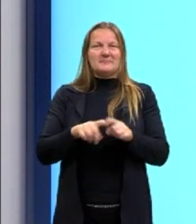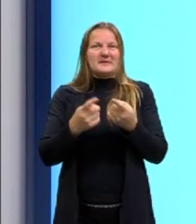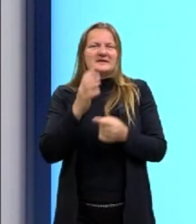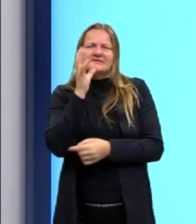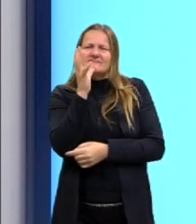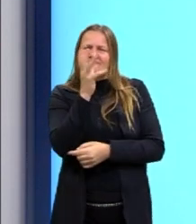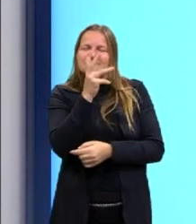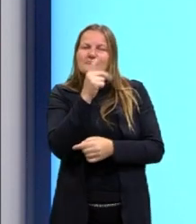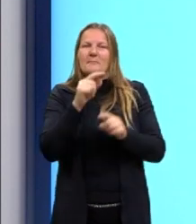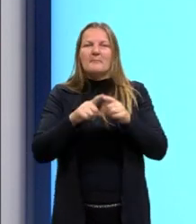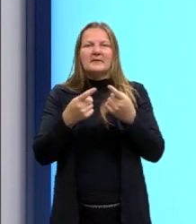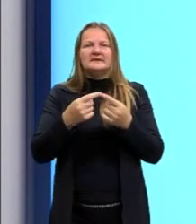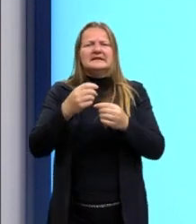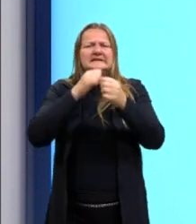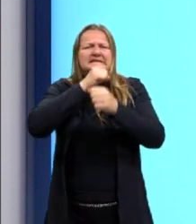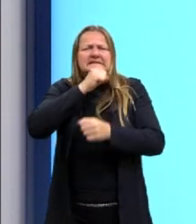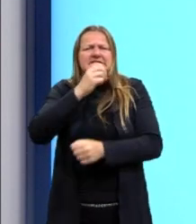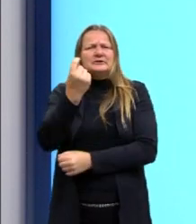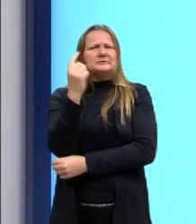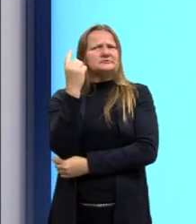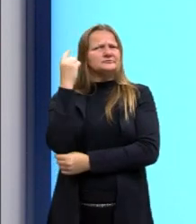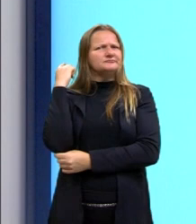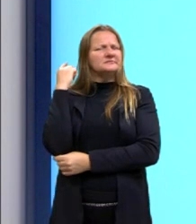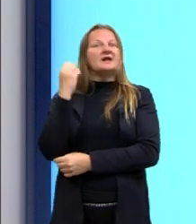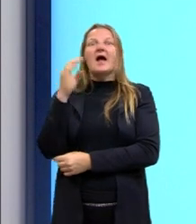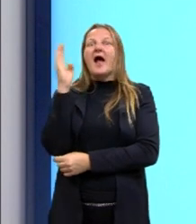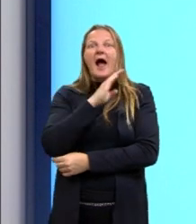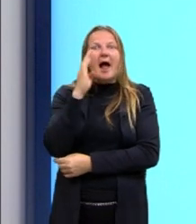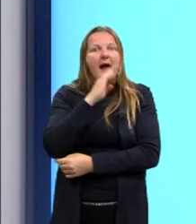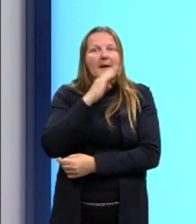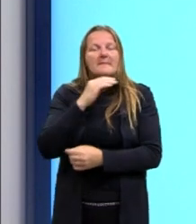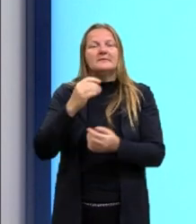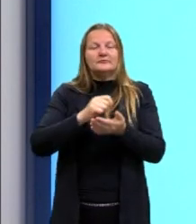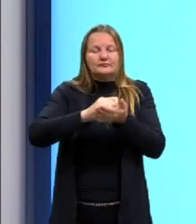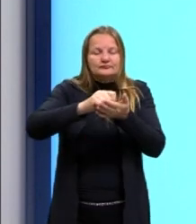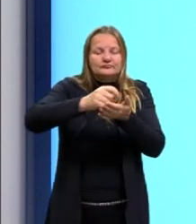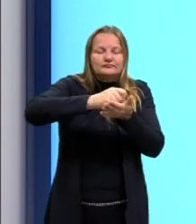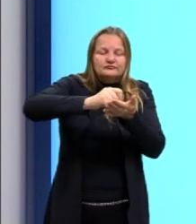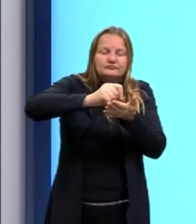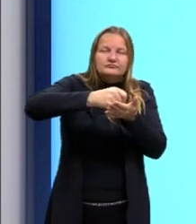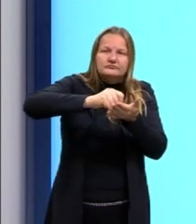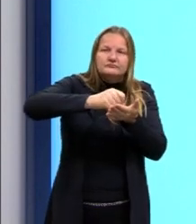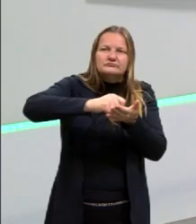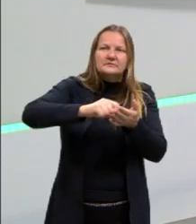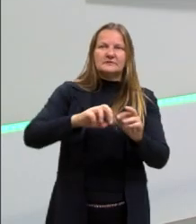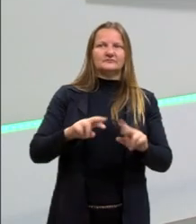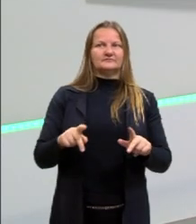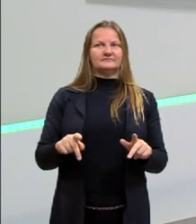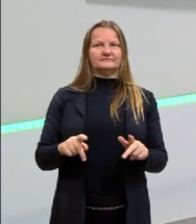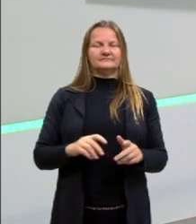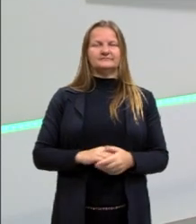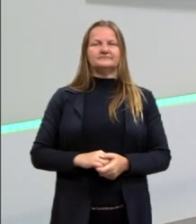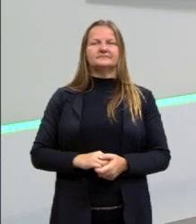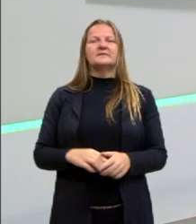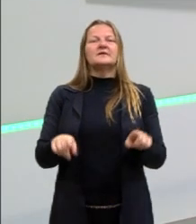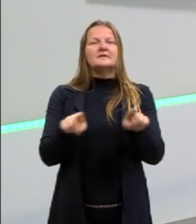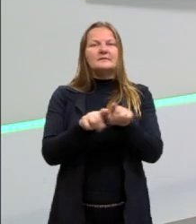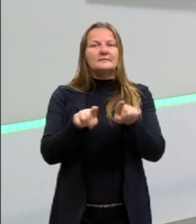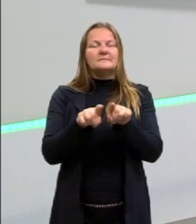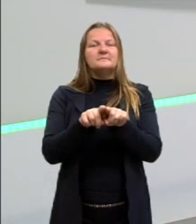mas para época ele muito mais rápido do que a escrita convencional aí a gente vai ter